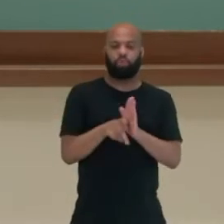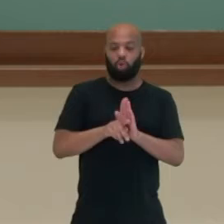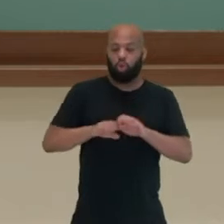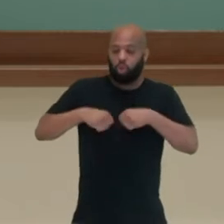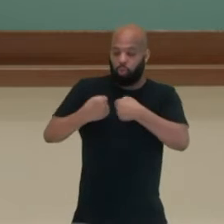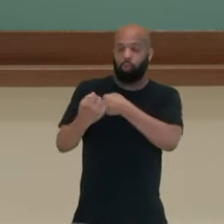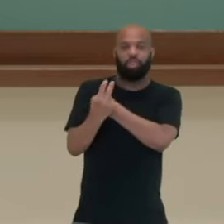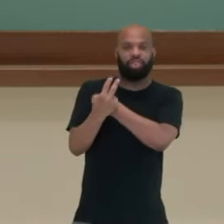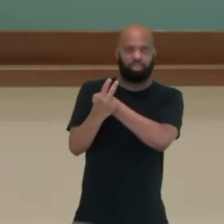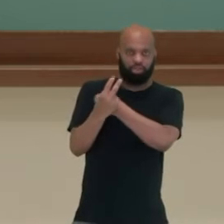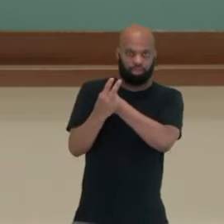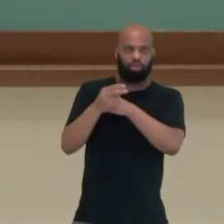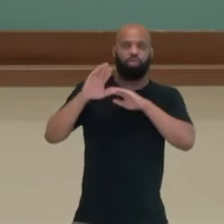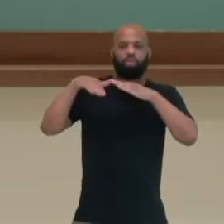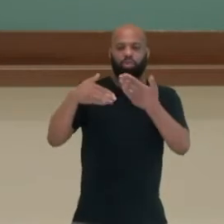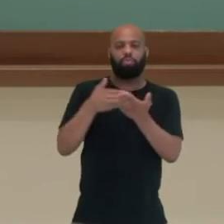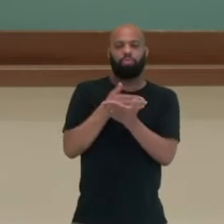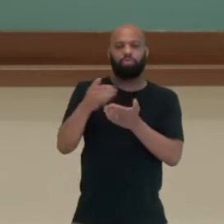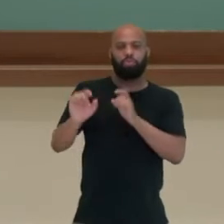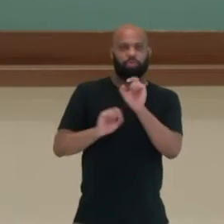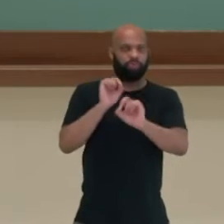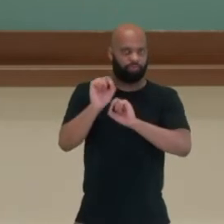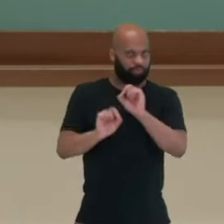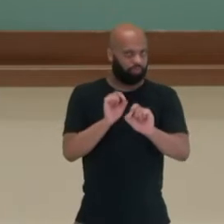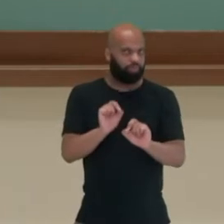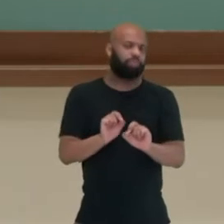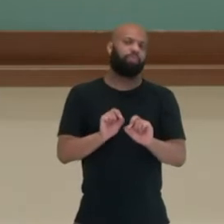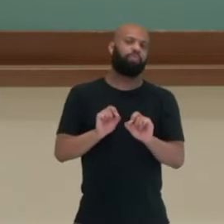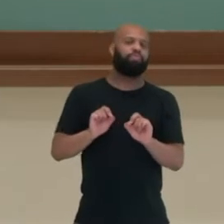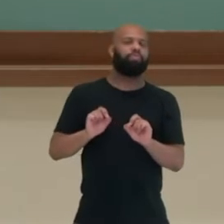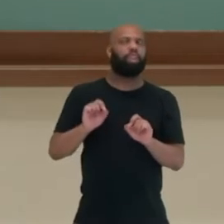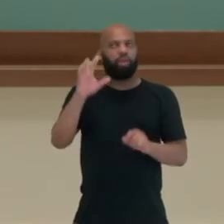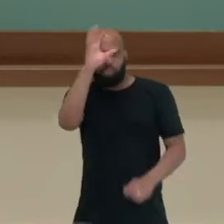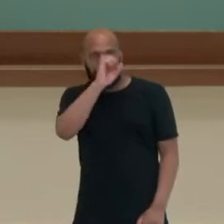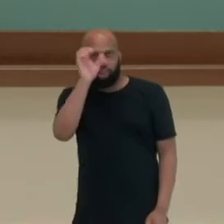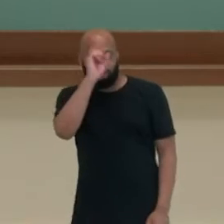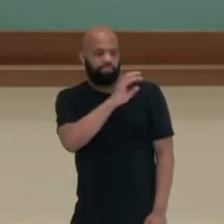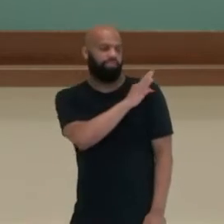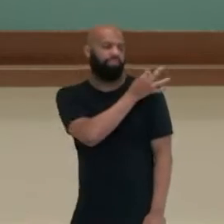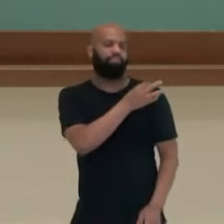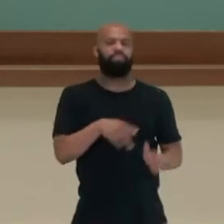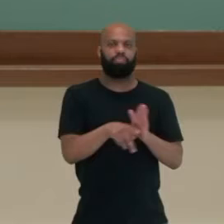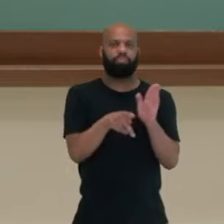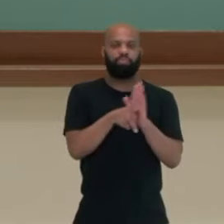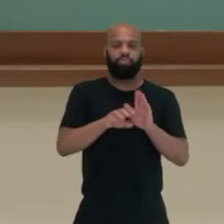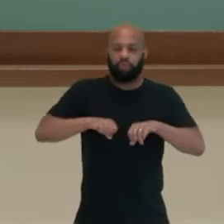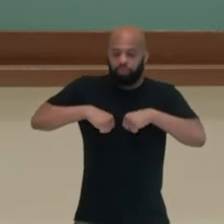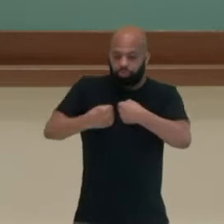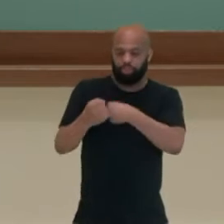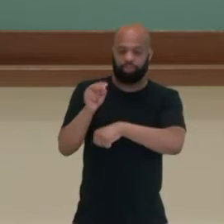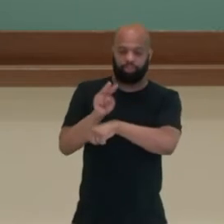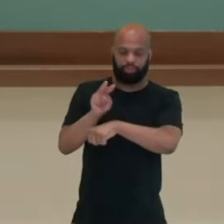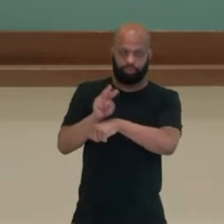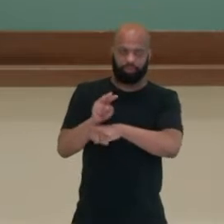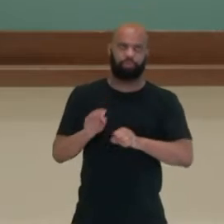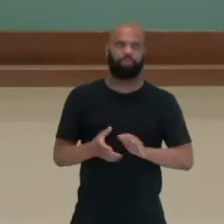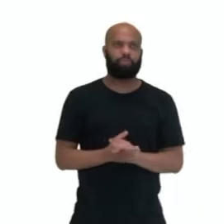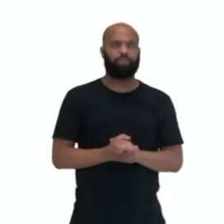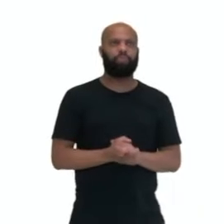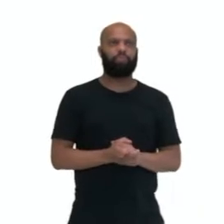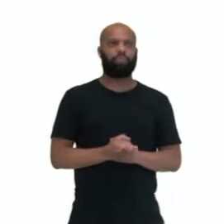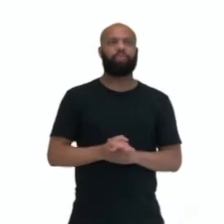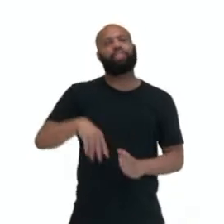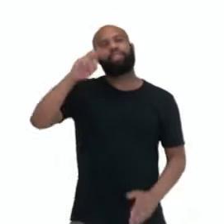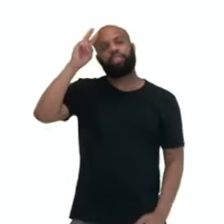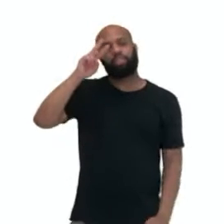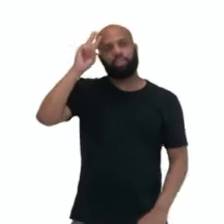defender desses bandidos, eles aprenderam essas técnicas, né, de defesa. Tá? Suas